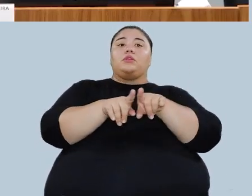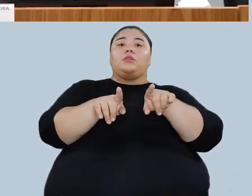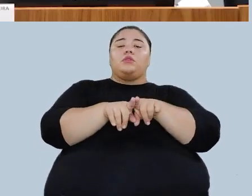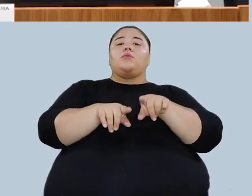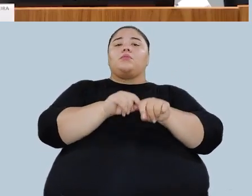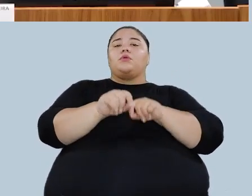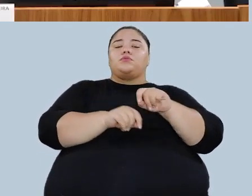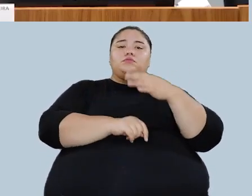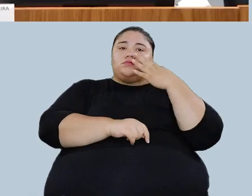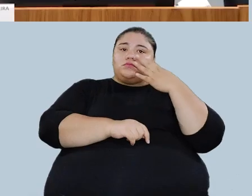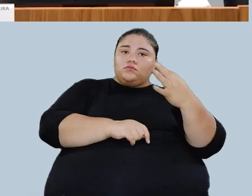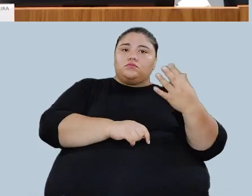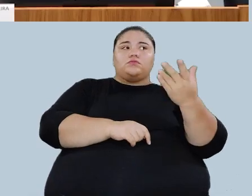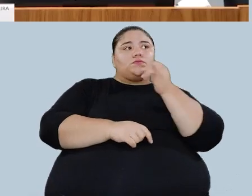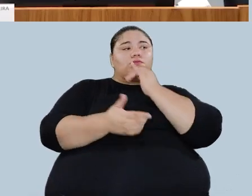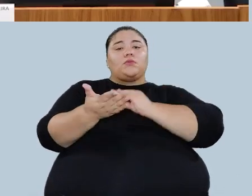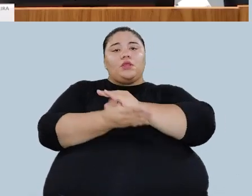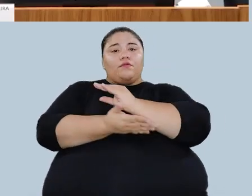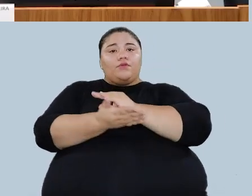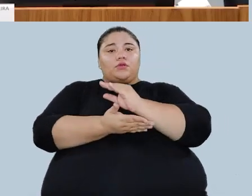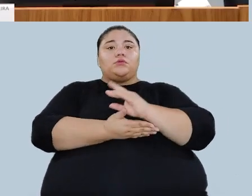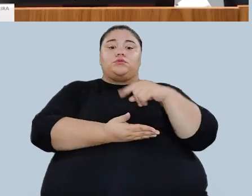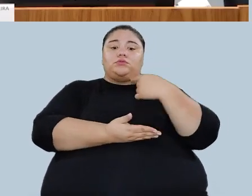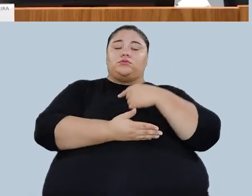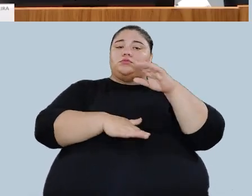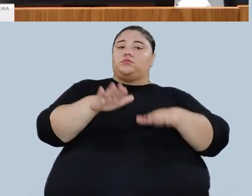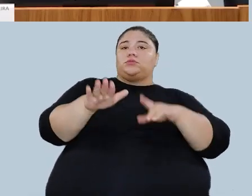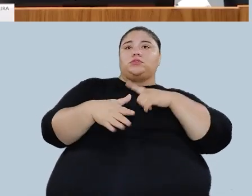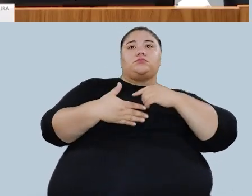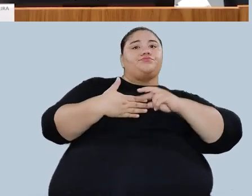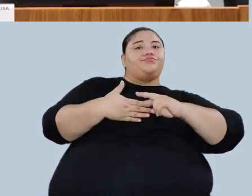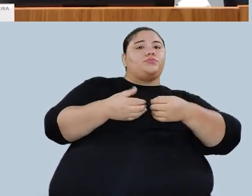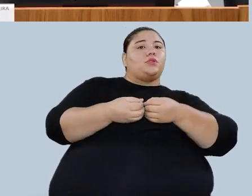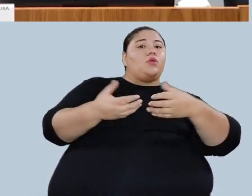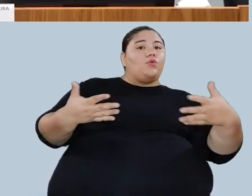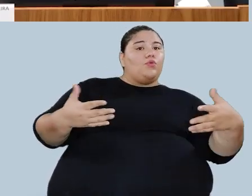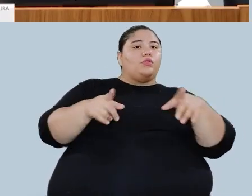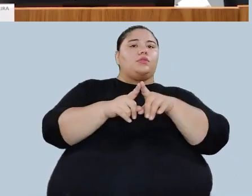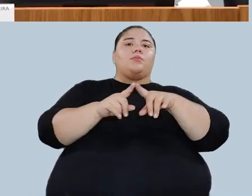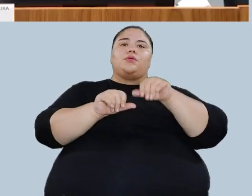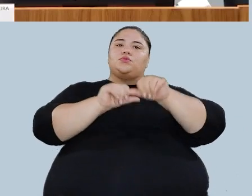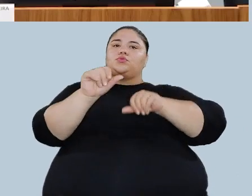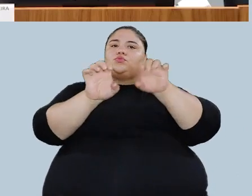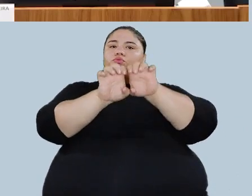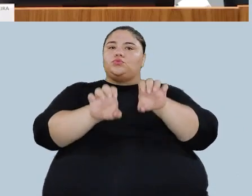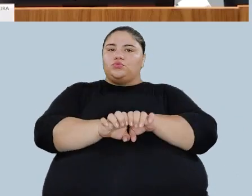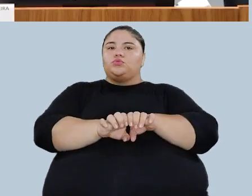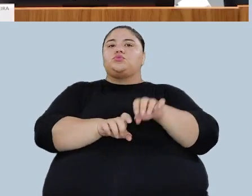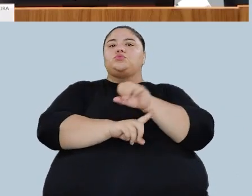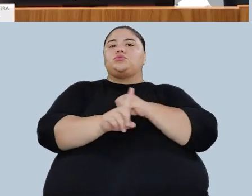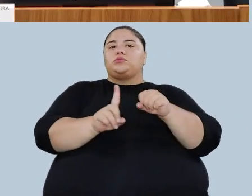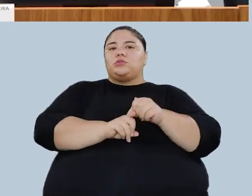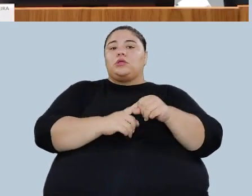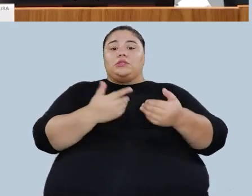também atratividade para investidores, talvez nós tenhamos aí algum impacto, as questões de reestruturação societárias